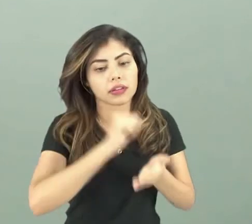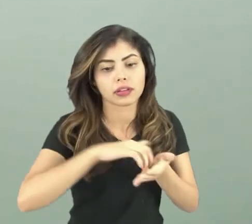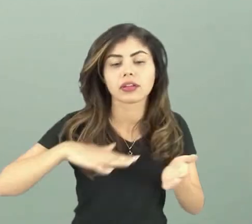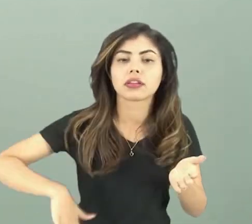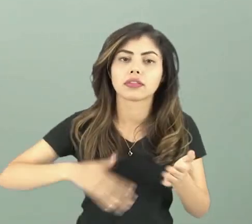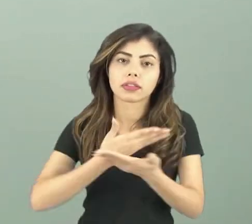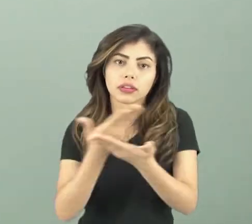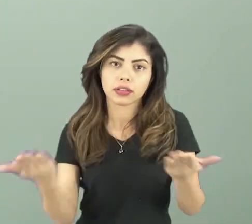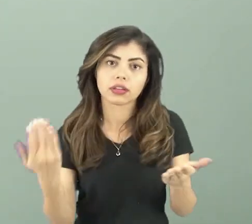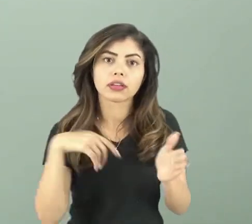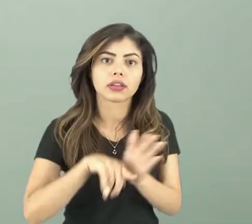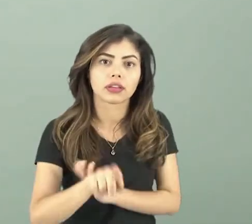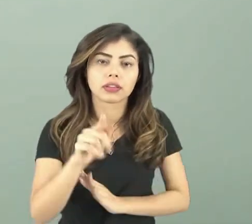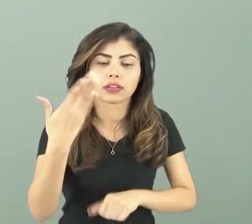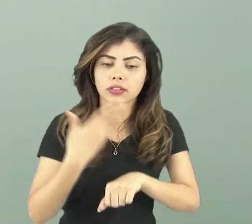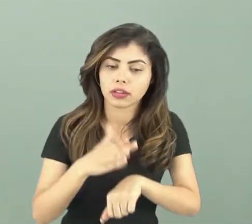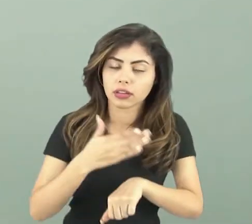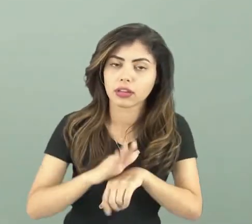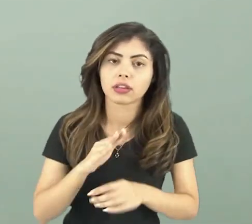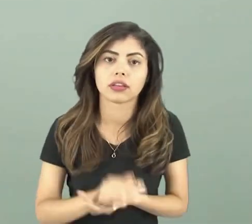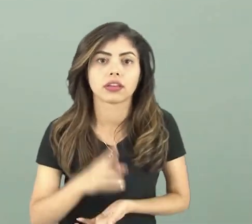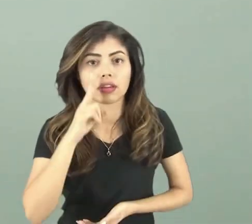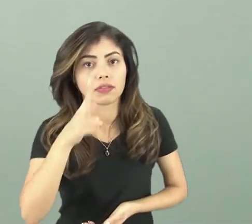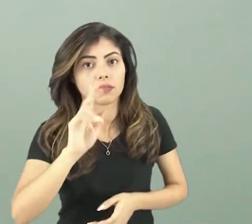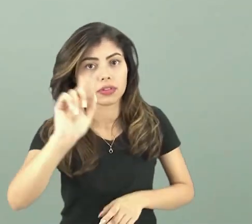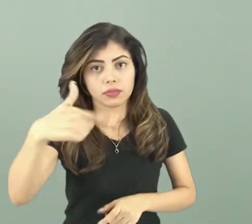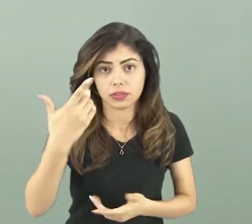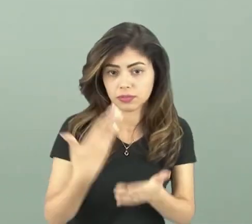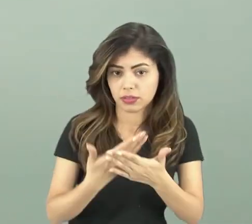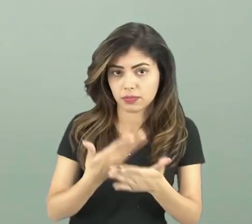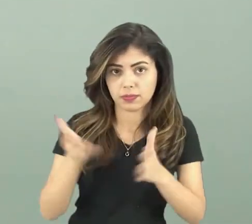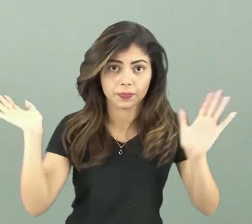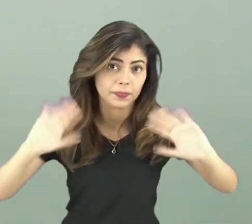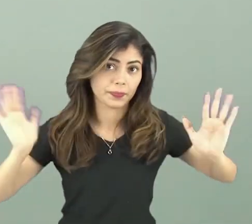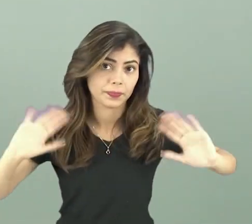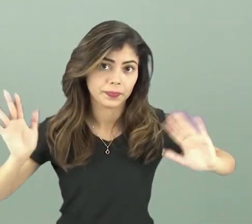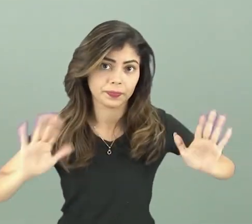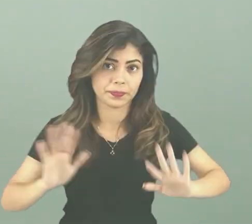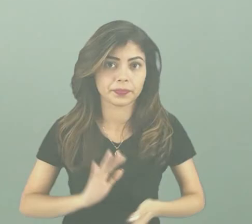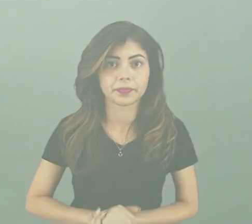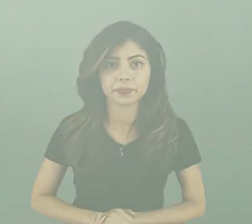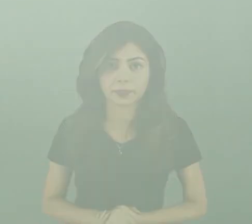5 questões a mais lá para vocês estarem praticando, e nos vemos na próxima aula. Tchau!